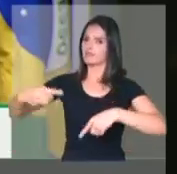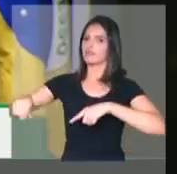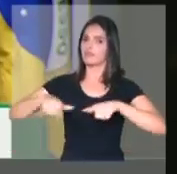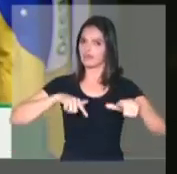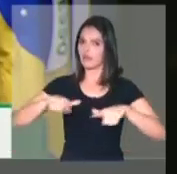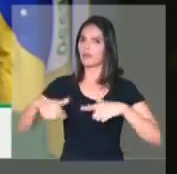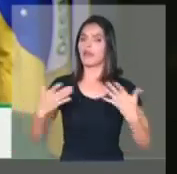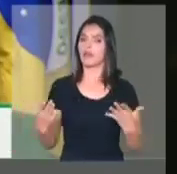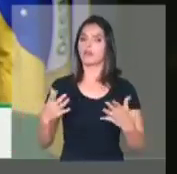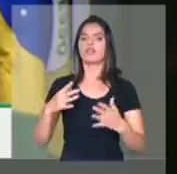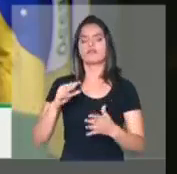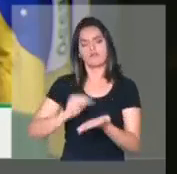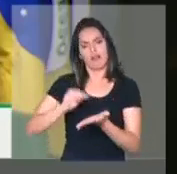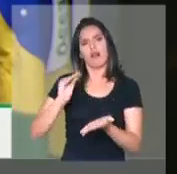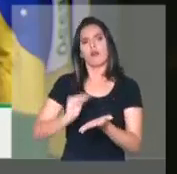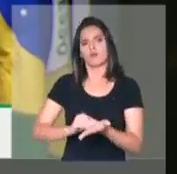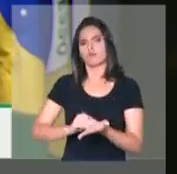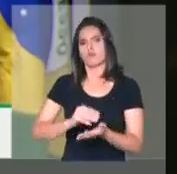por fazer.